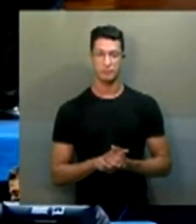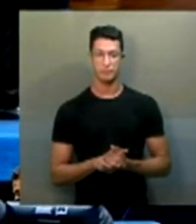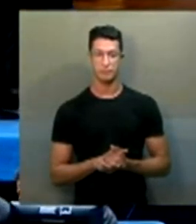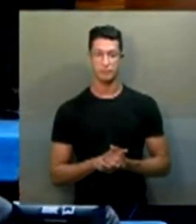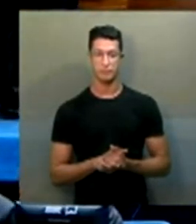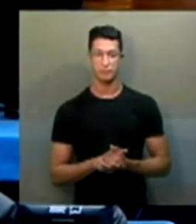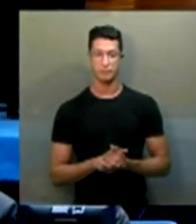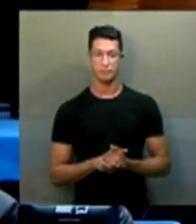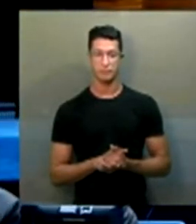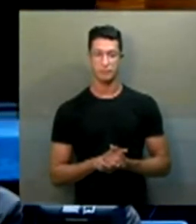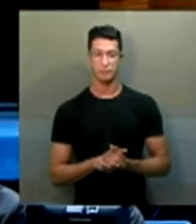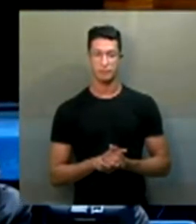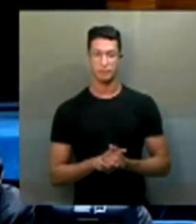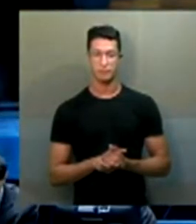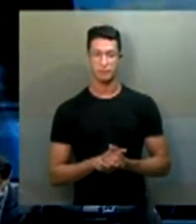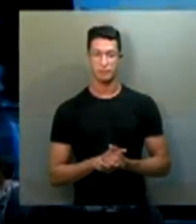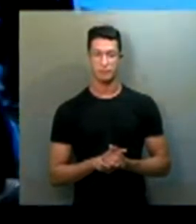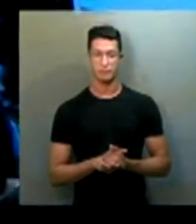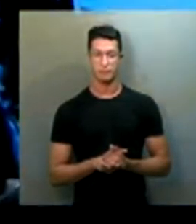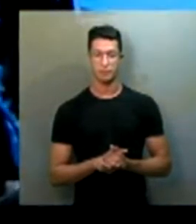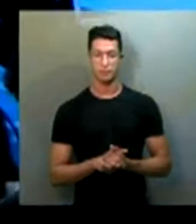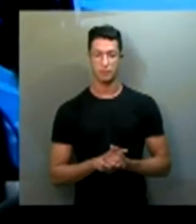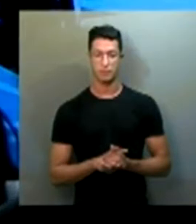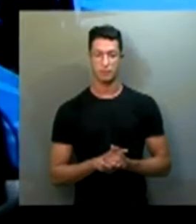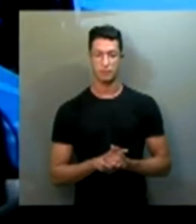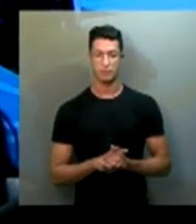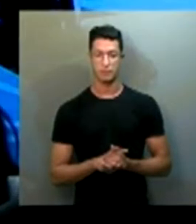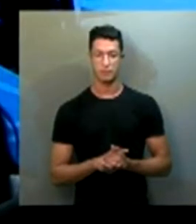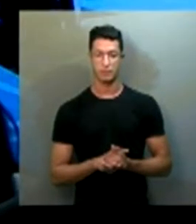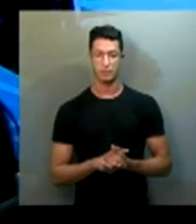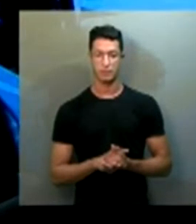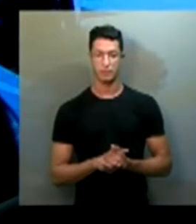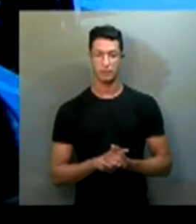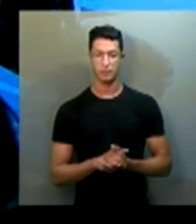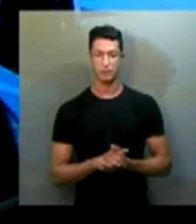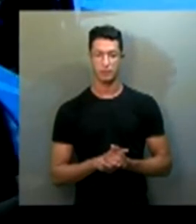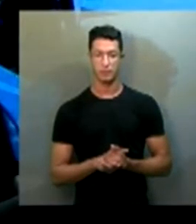Calma. Quantos assinaram lá? Tem peru, né? Não pode jogar um peru, né?